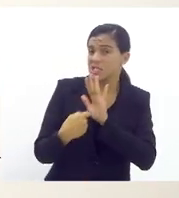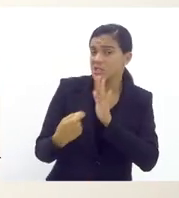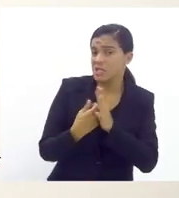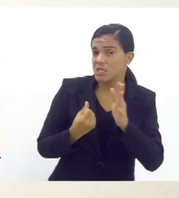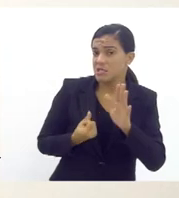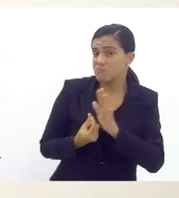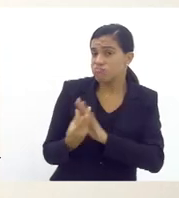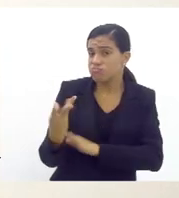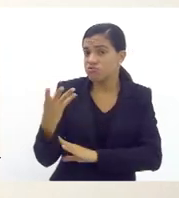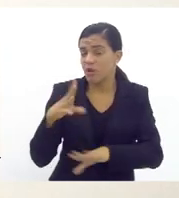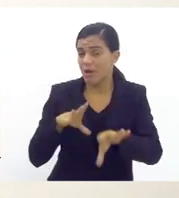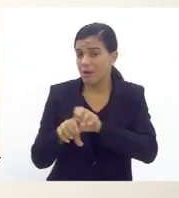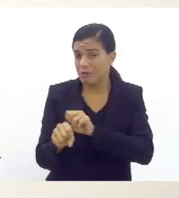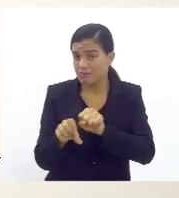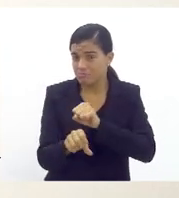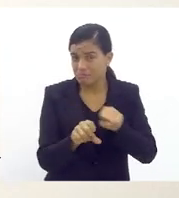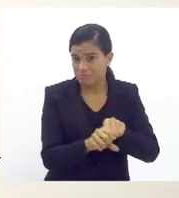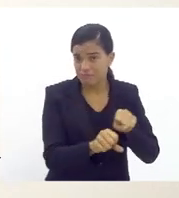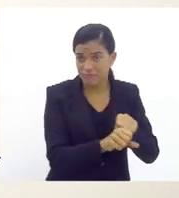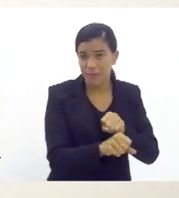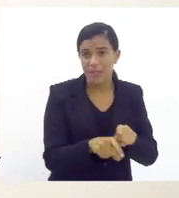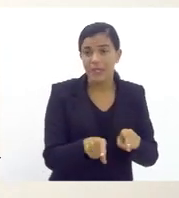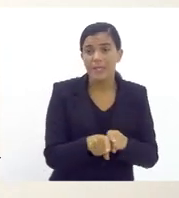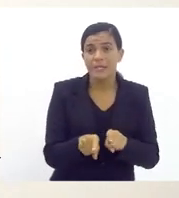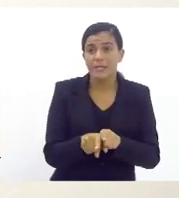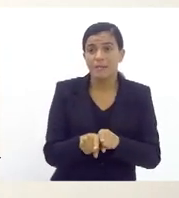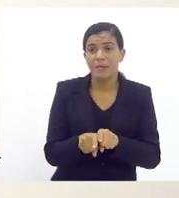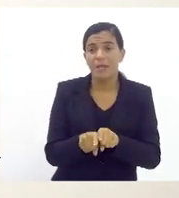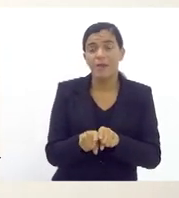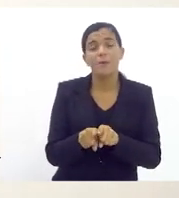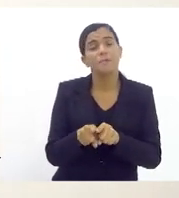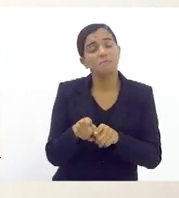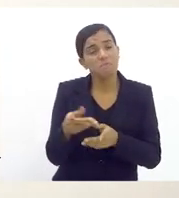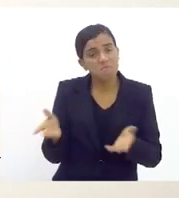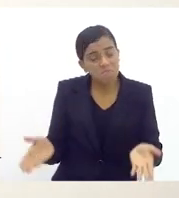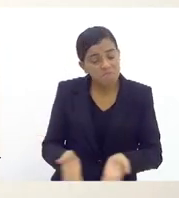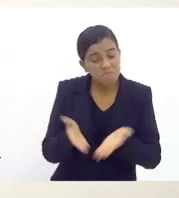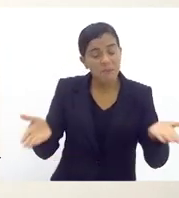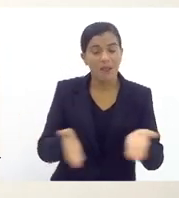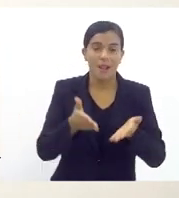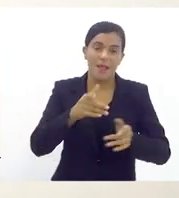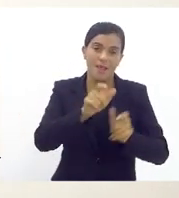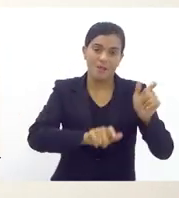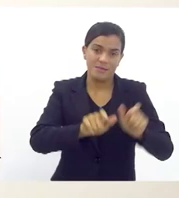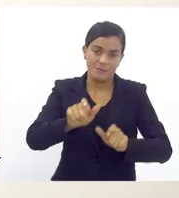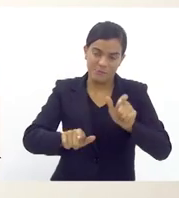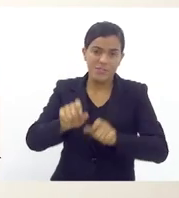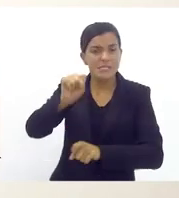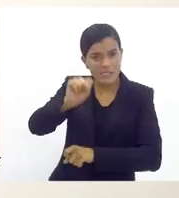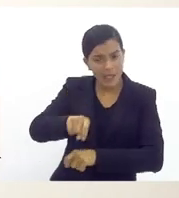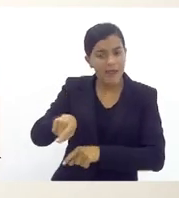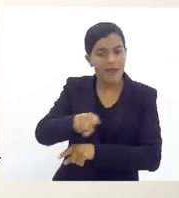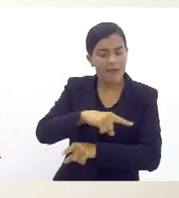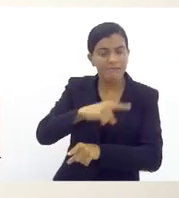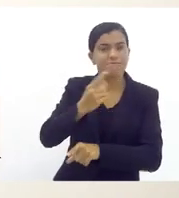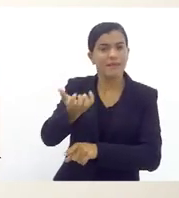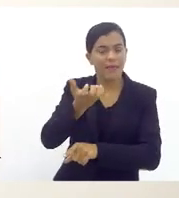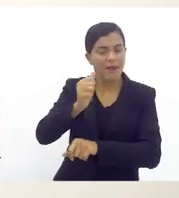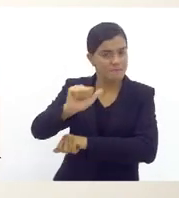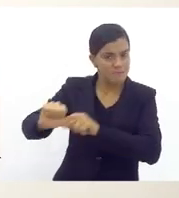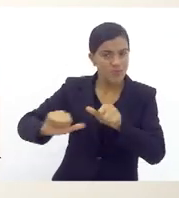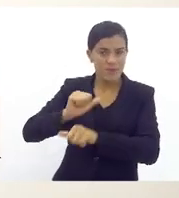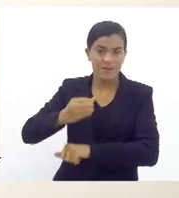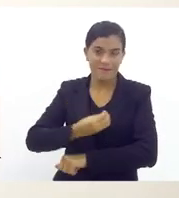que repensar isso e trazer engajamento para a carreira dessas pessoas, que, sim, elas querem mudar as suas histórias de